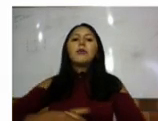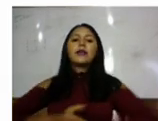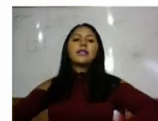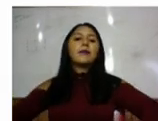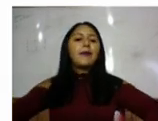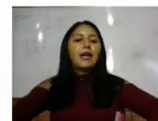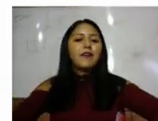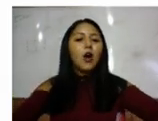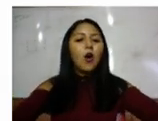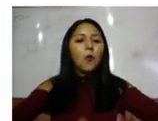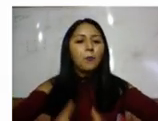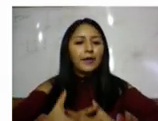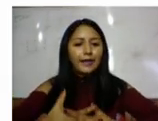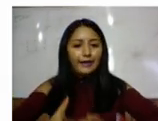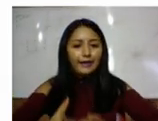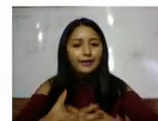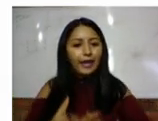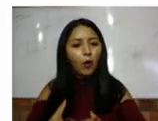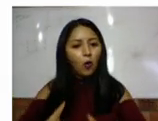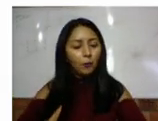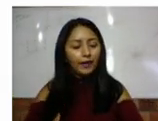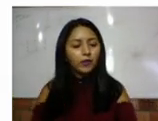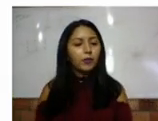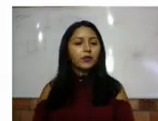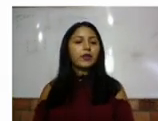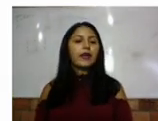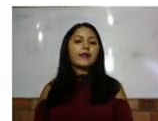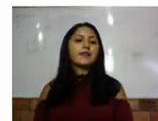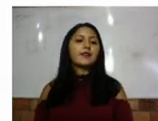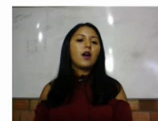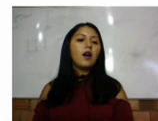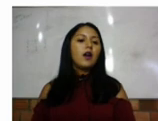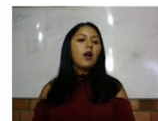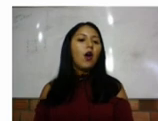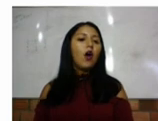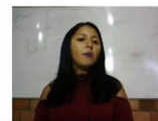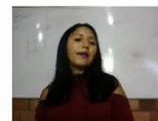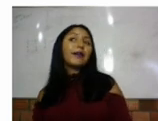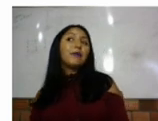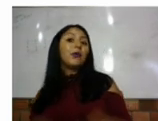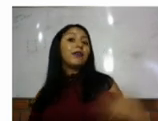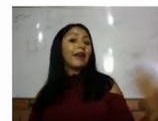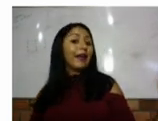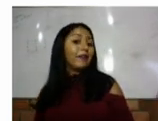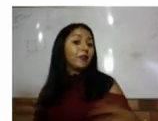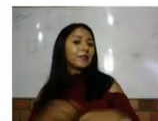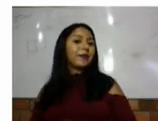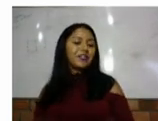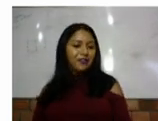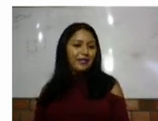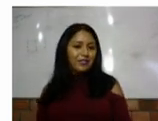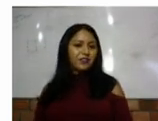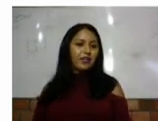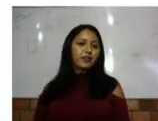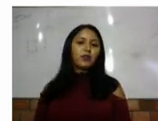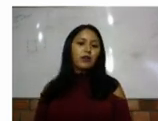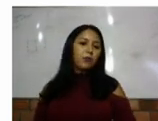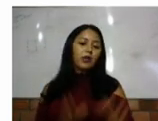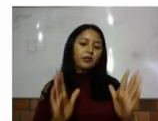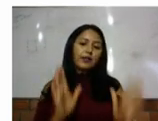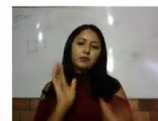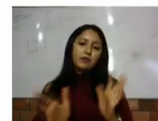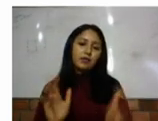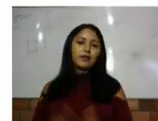diferente por exemplo a palavra hombre que é homem no português homem mulher é uma coisa bem diferente